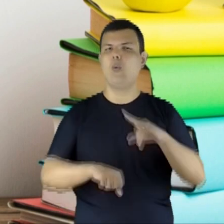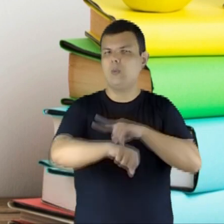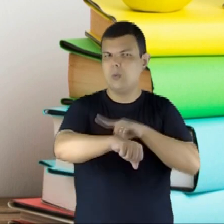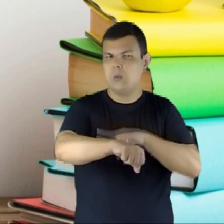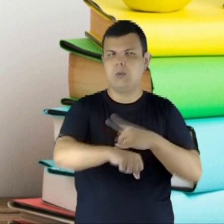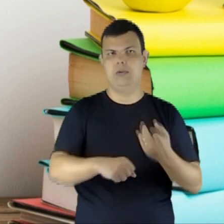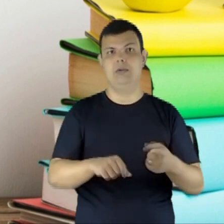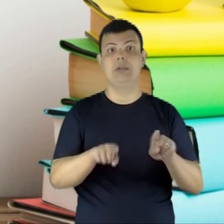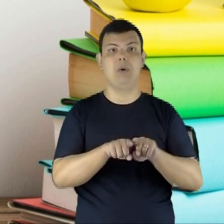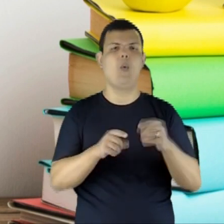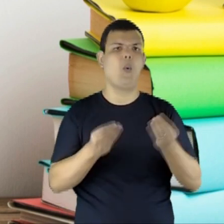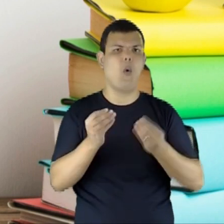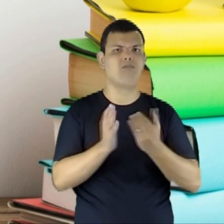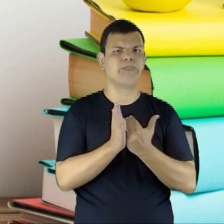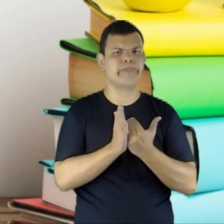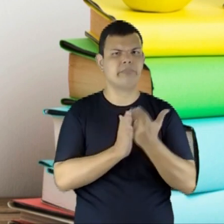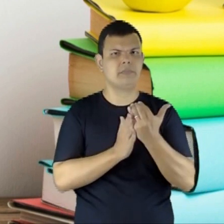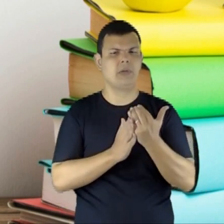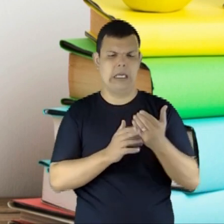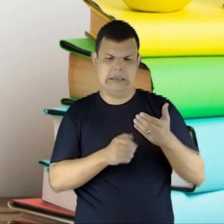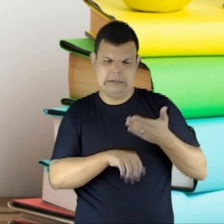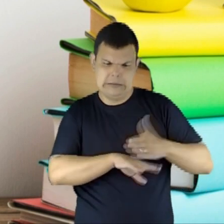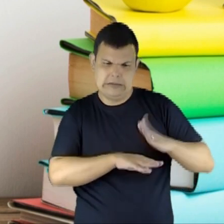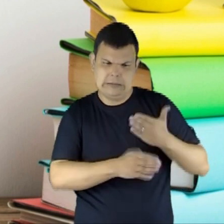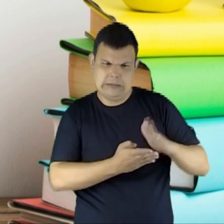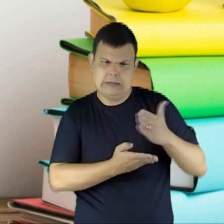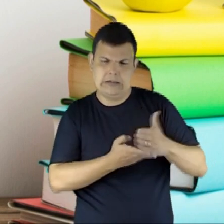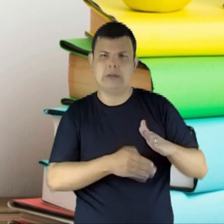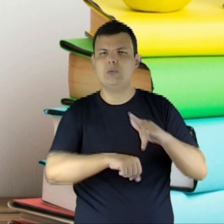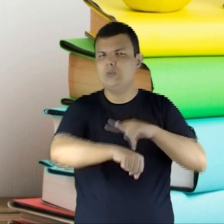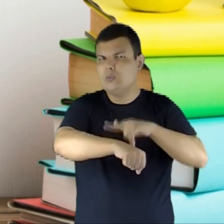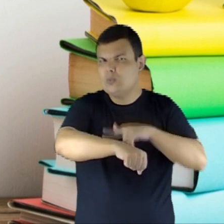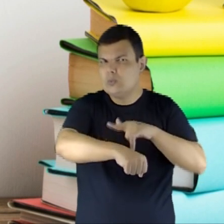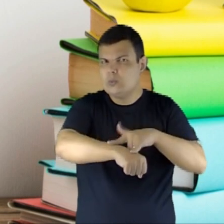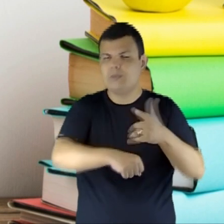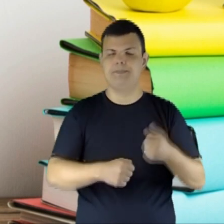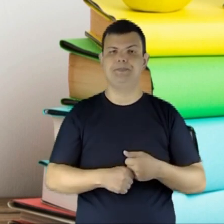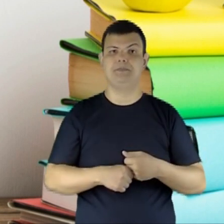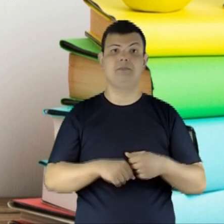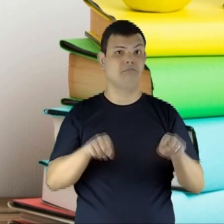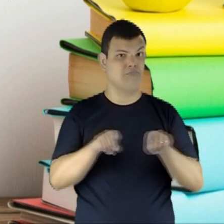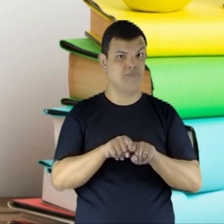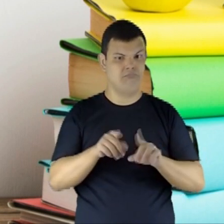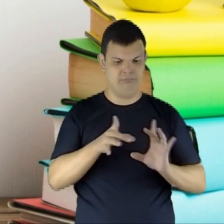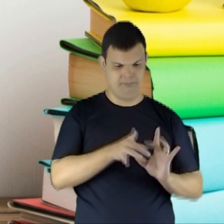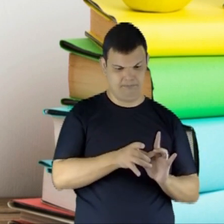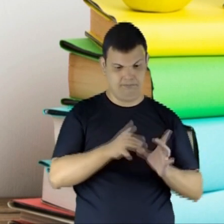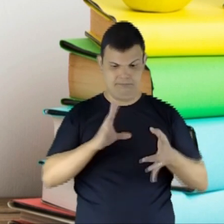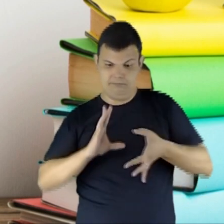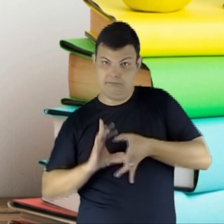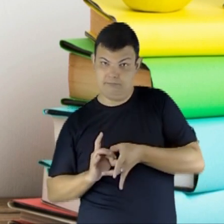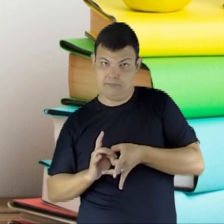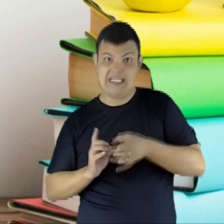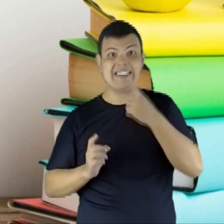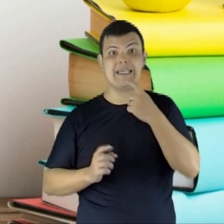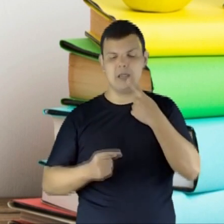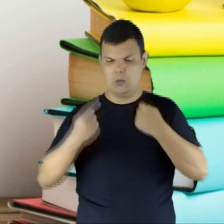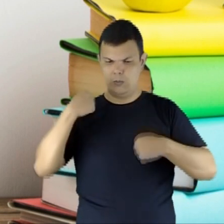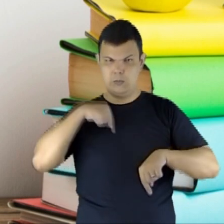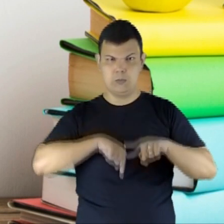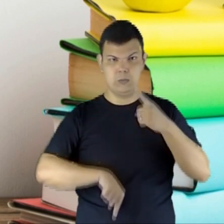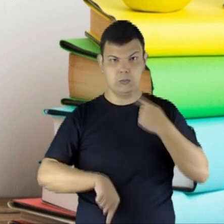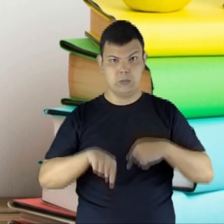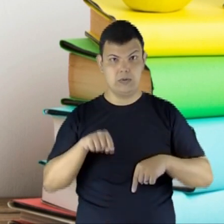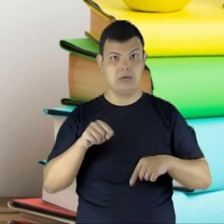de formação e eliminação da urina e reconhecer o trabalho conjunto do sistema circulatório e